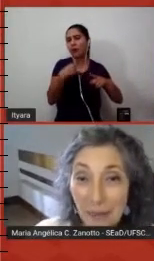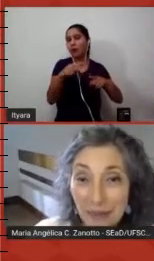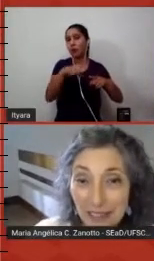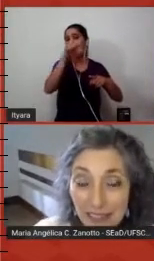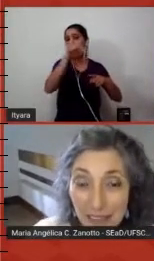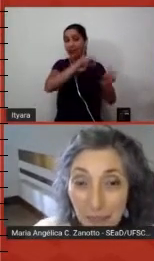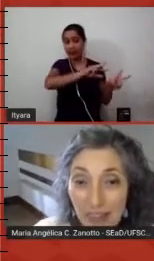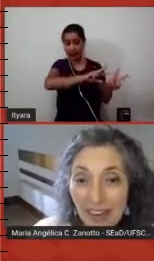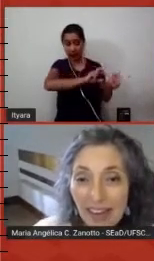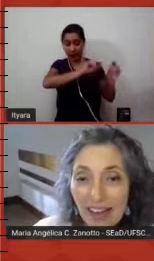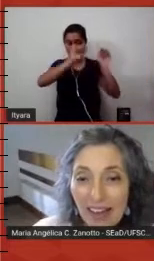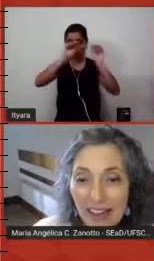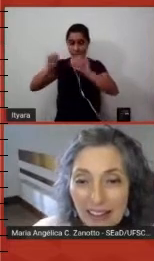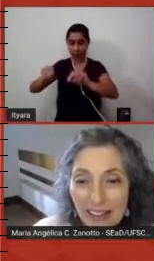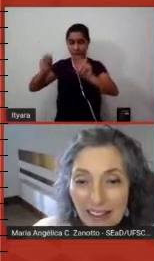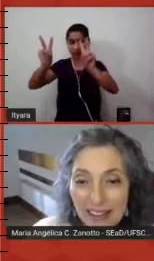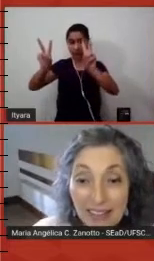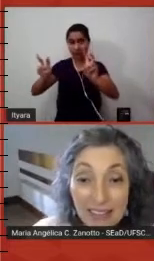trazer esse tema aqui.